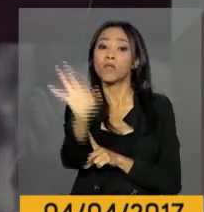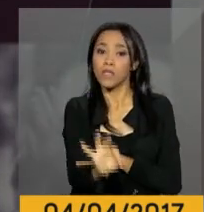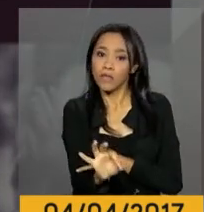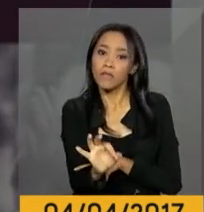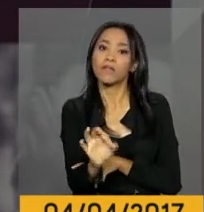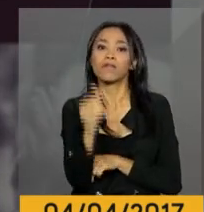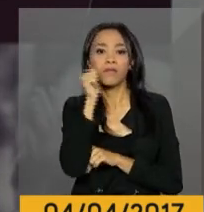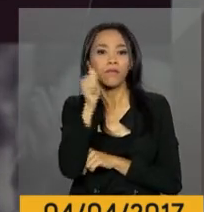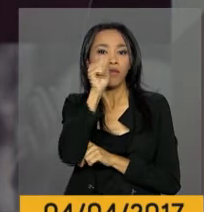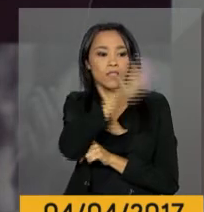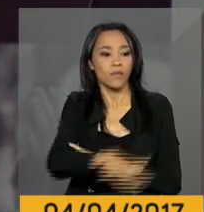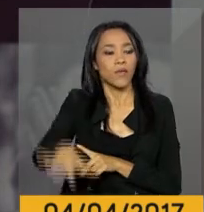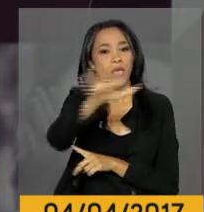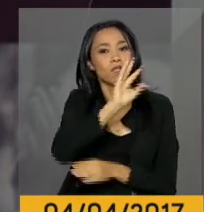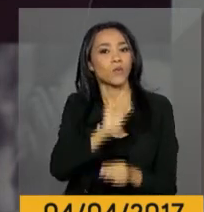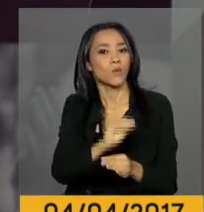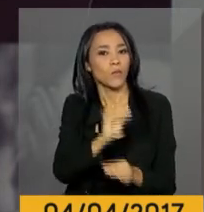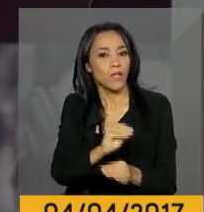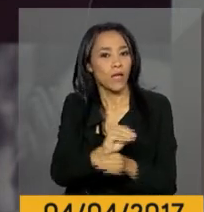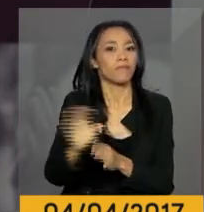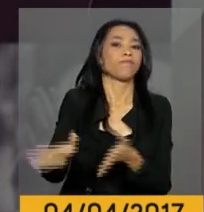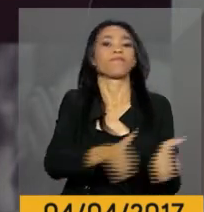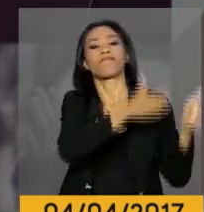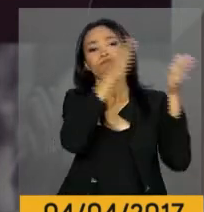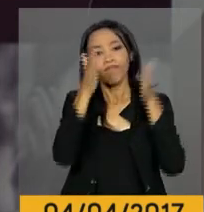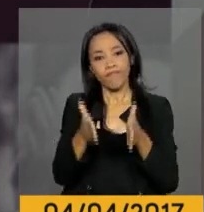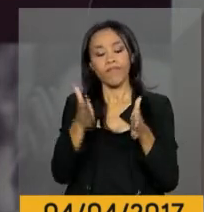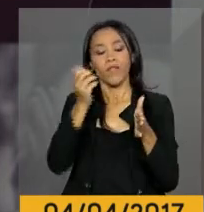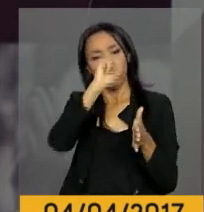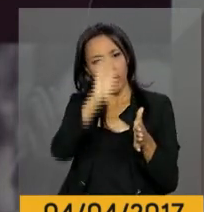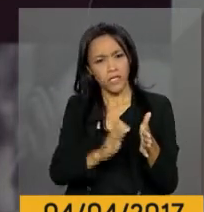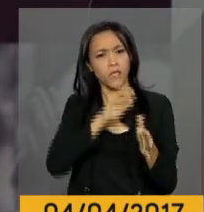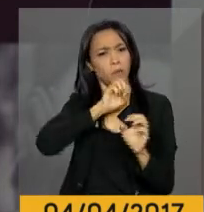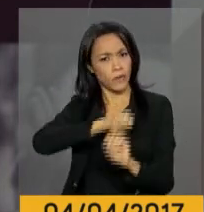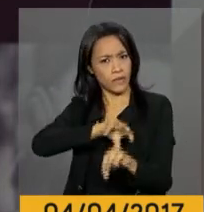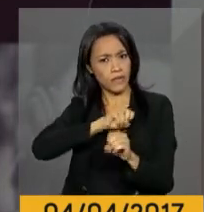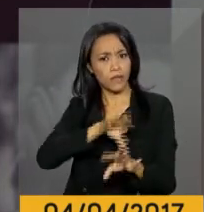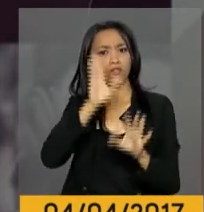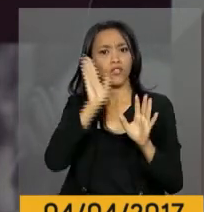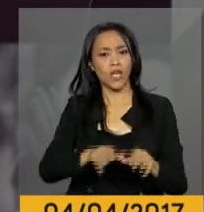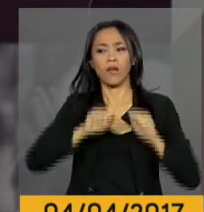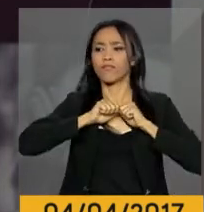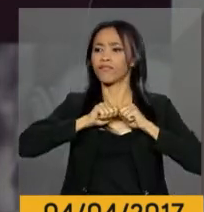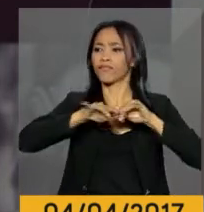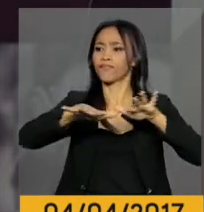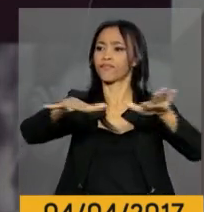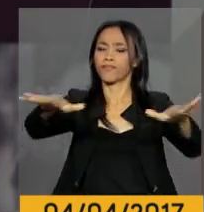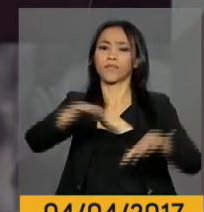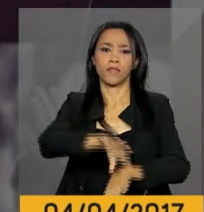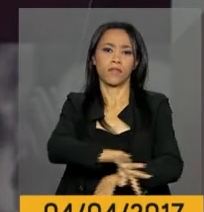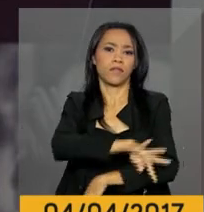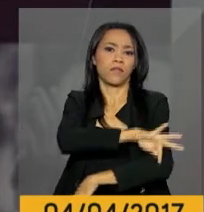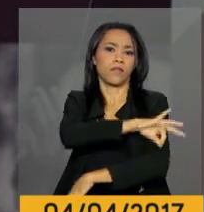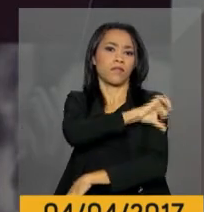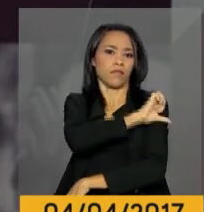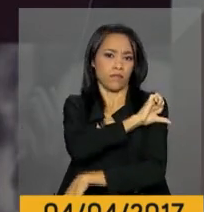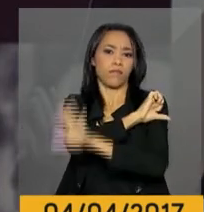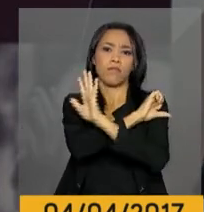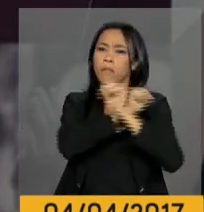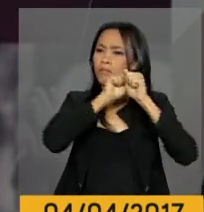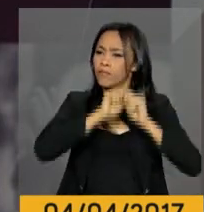cobertas. Continuo pela educação. O Brasil já universalizou o acesso ao ensino fundamental.